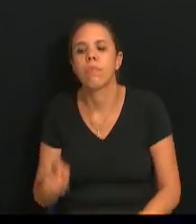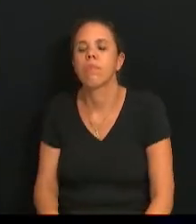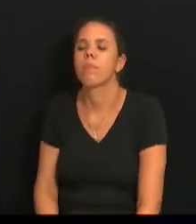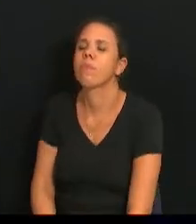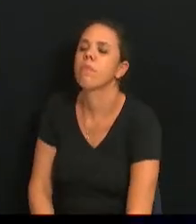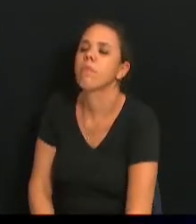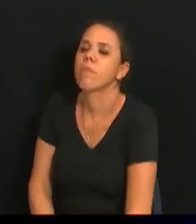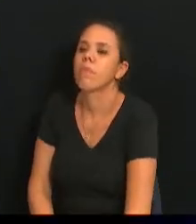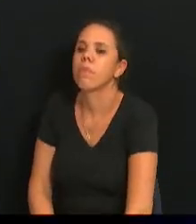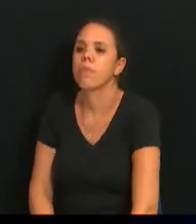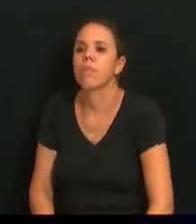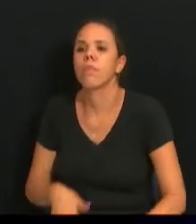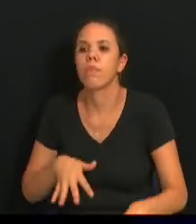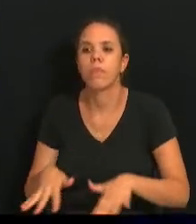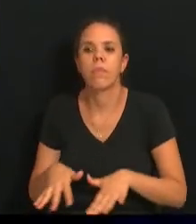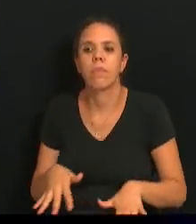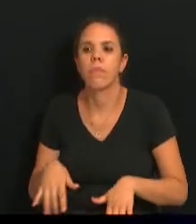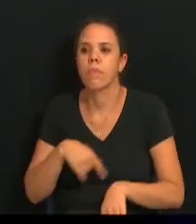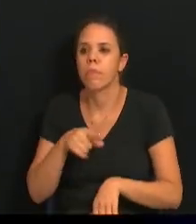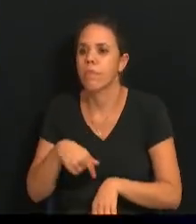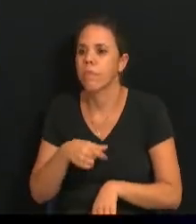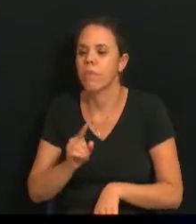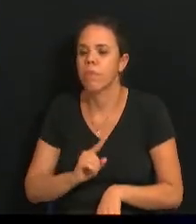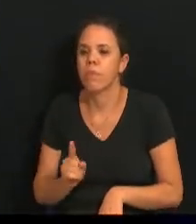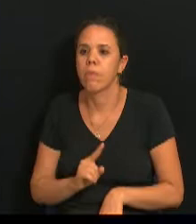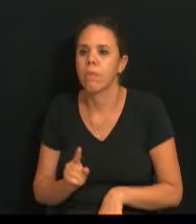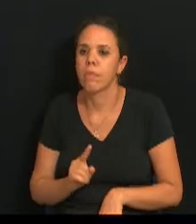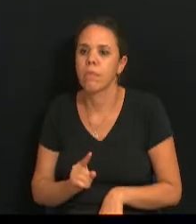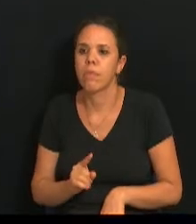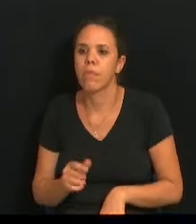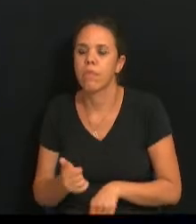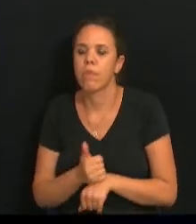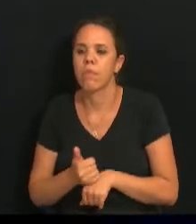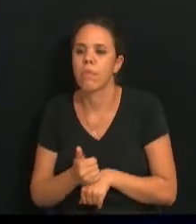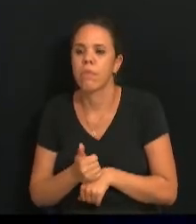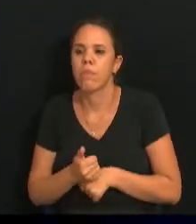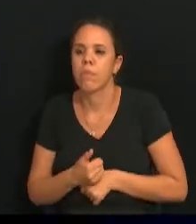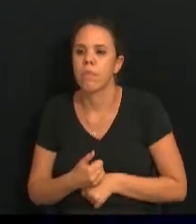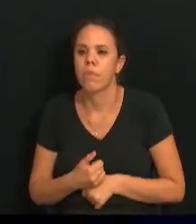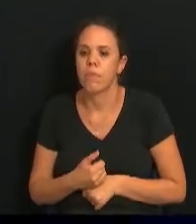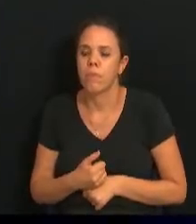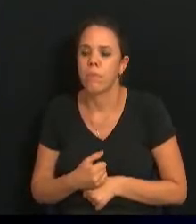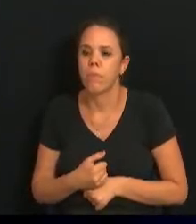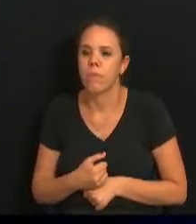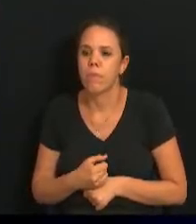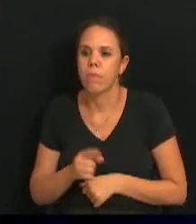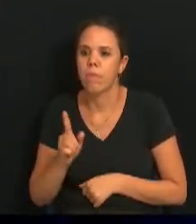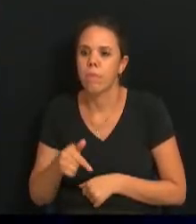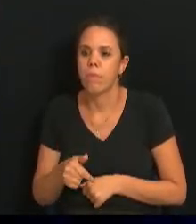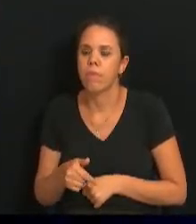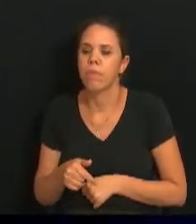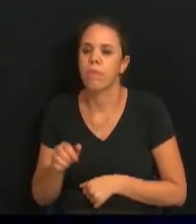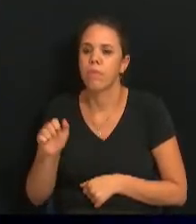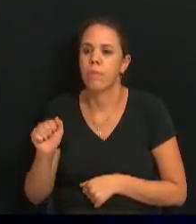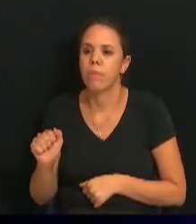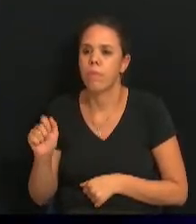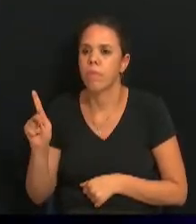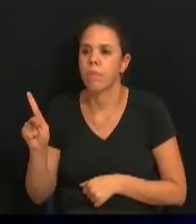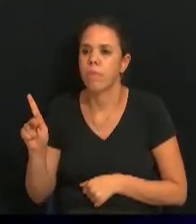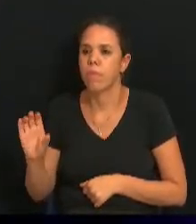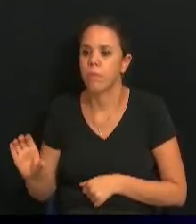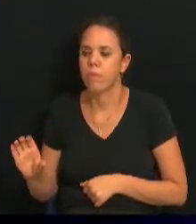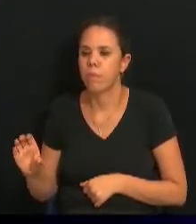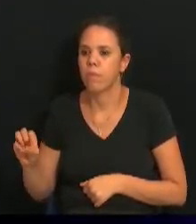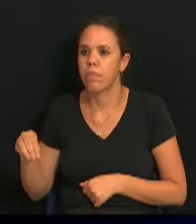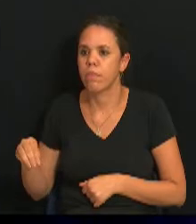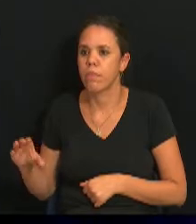um movimento de não as horas extras, porque o nosso cargo, a PMC mandou um documento para as